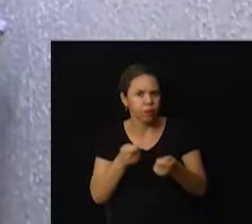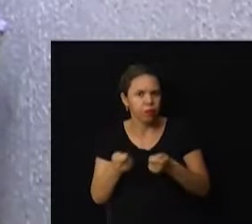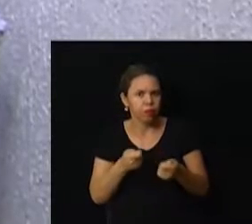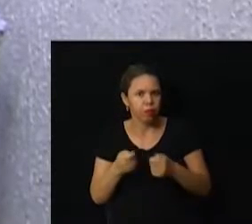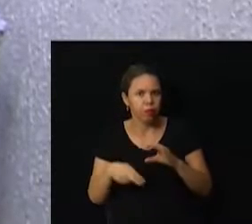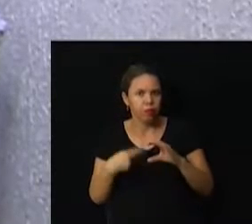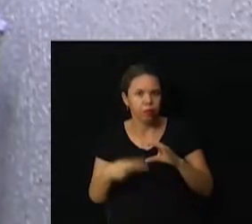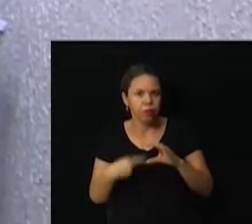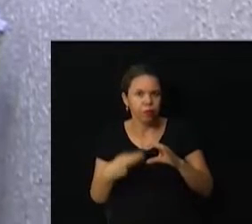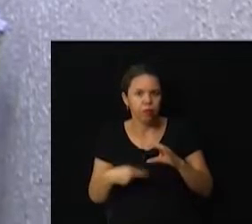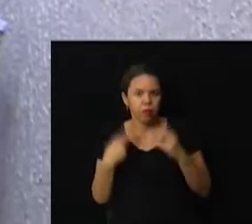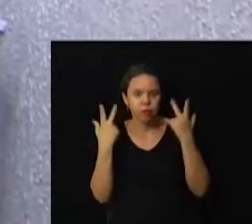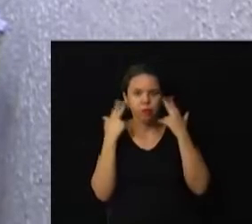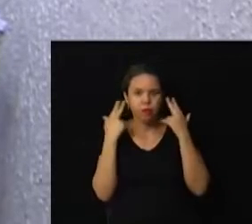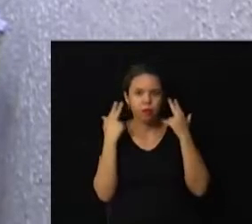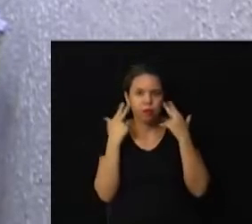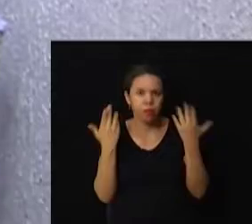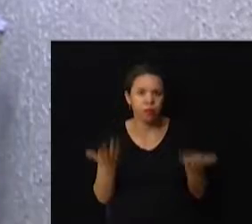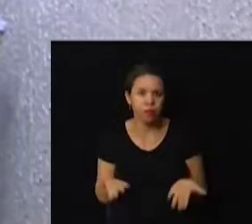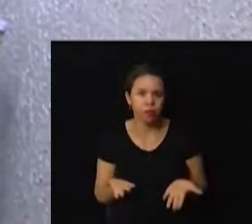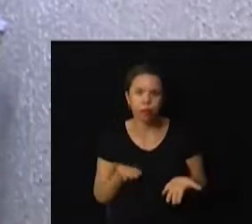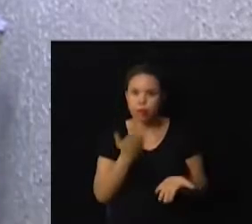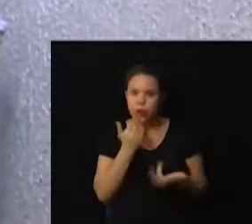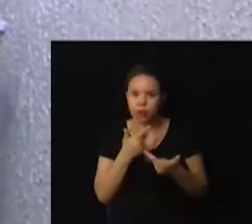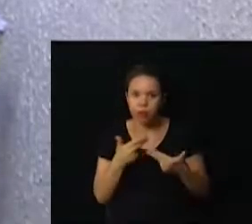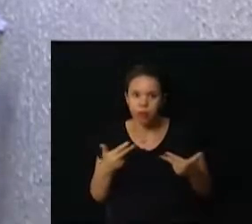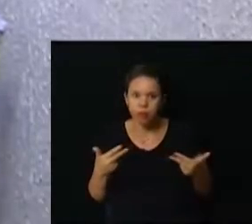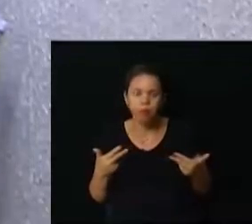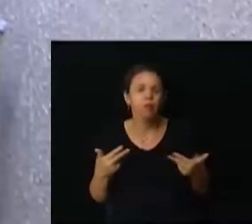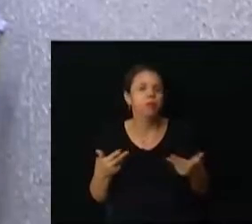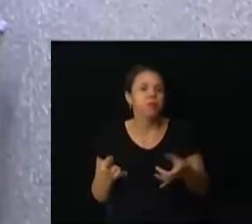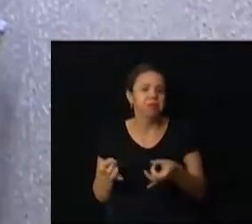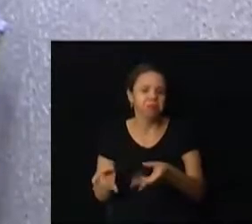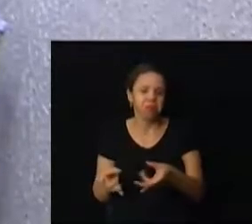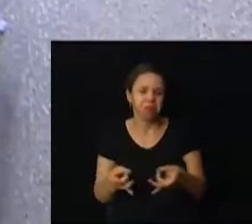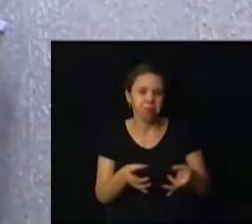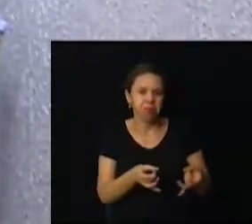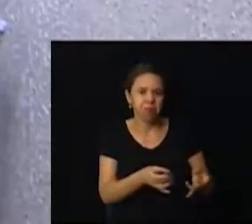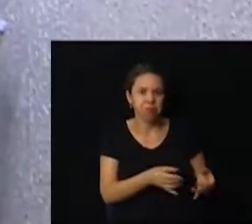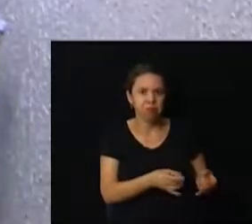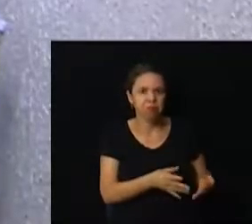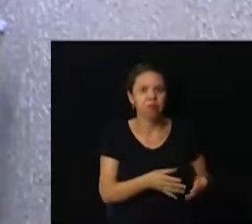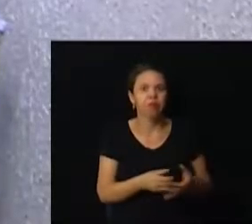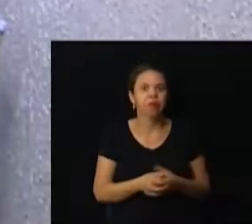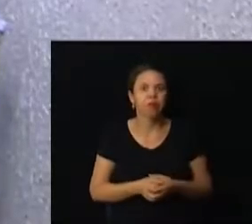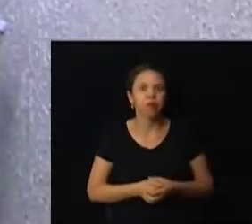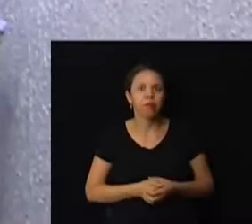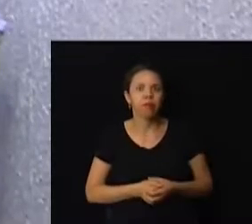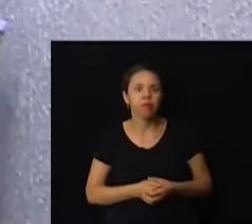esses resíduos orgânicos, que são os alimentos, restos de alimentos geralmente,